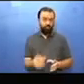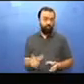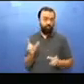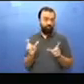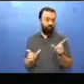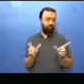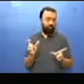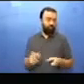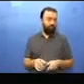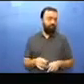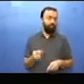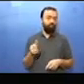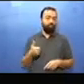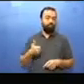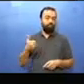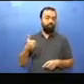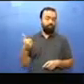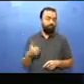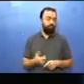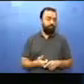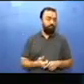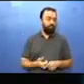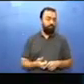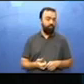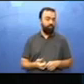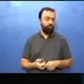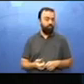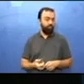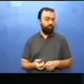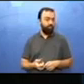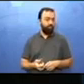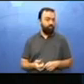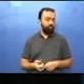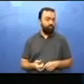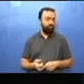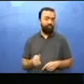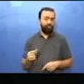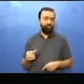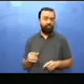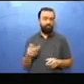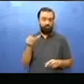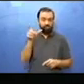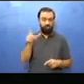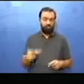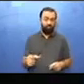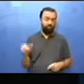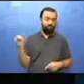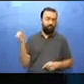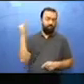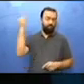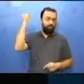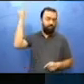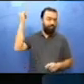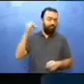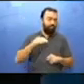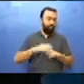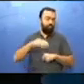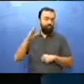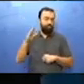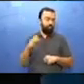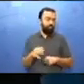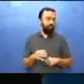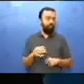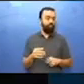palavras. A primeira palavra é a personagem mais importante da nossa história. São as tartarugas. Nós vamos